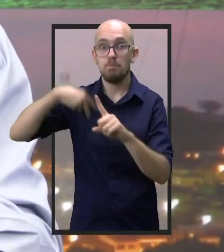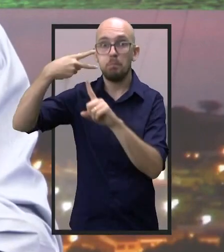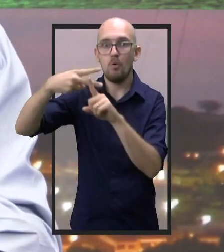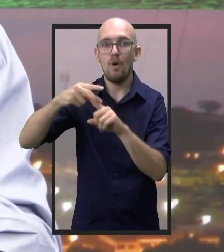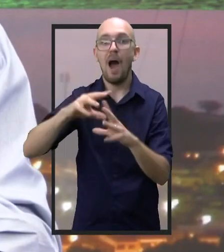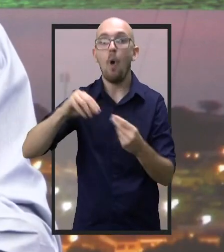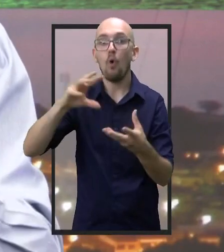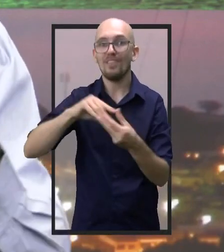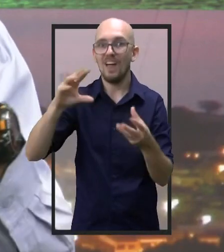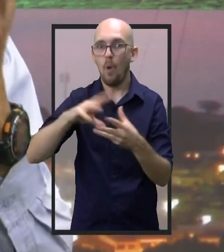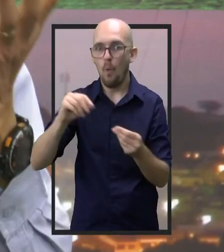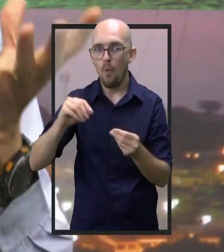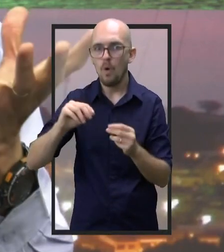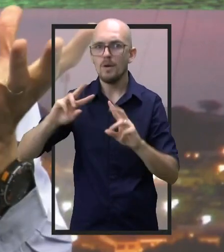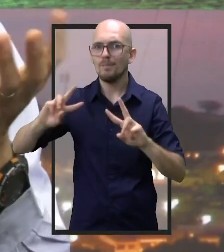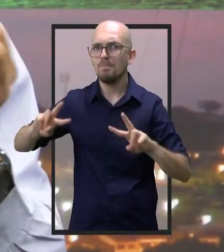algodão.